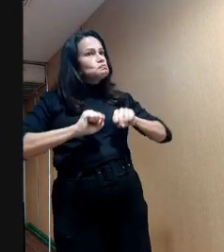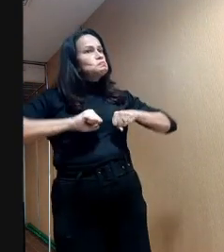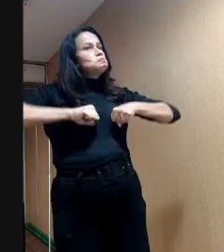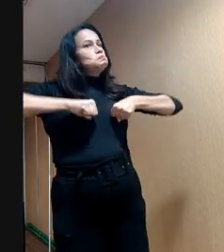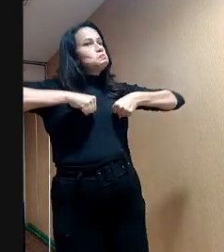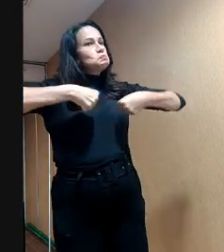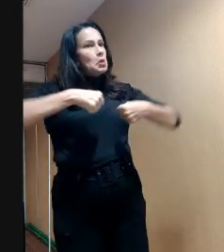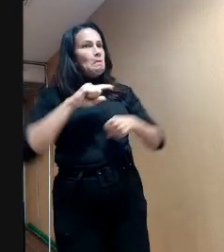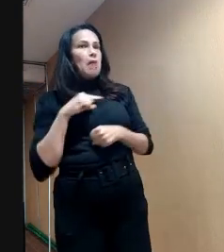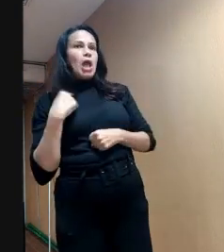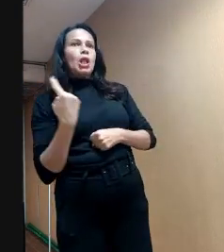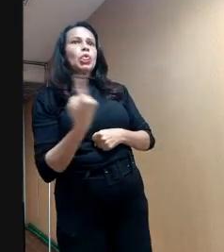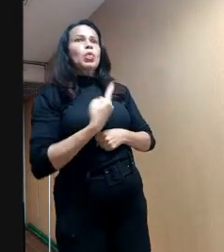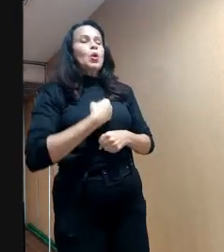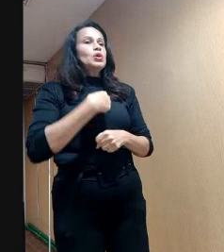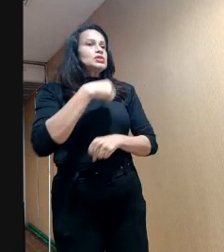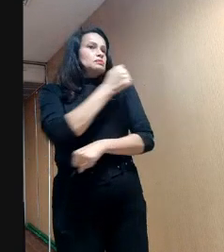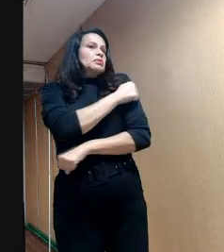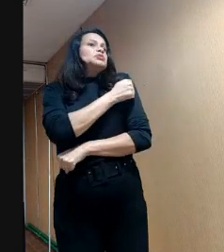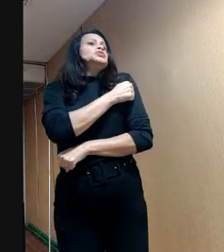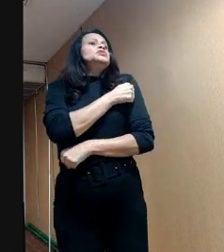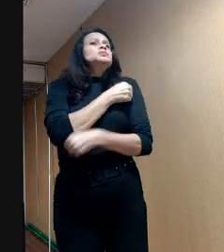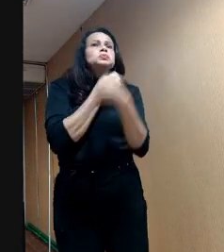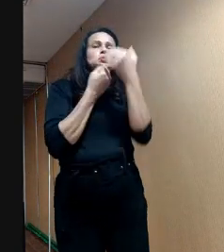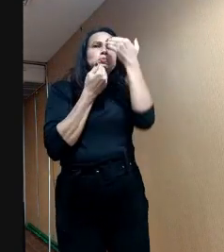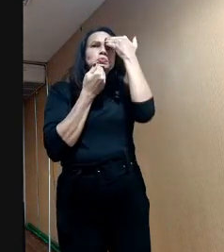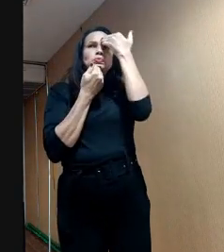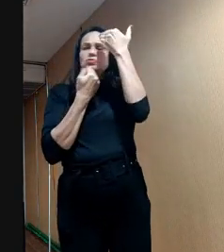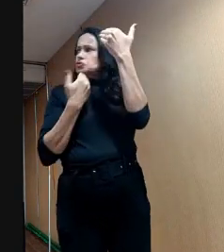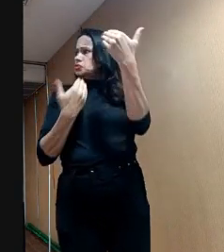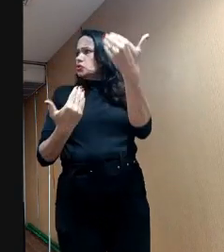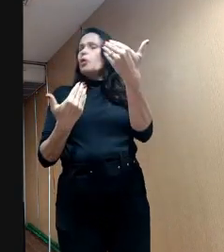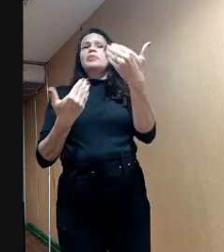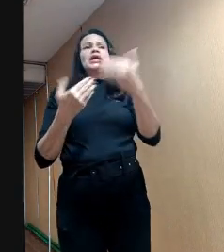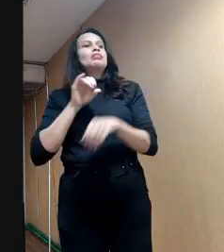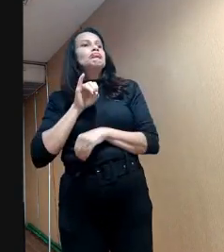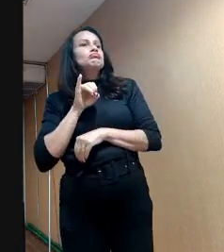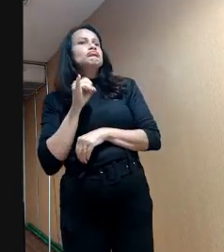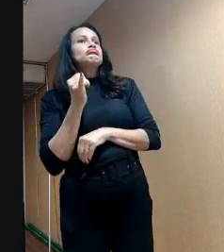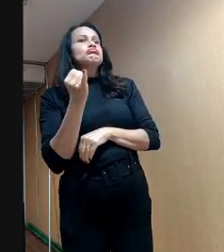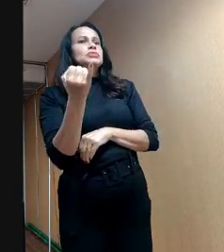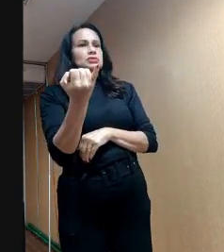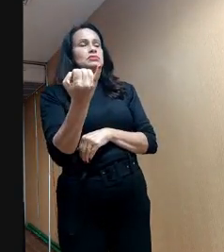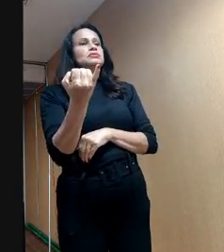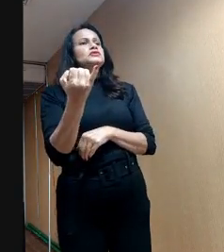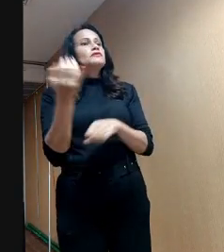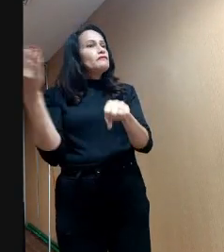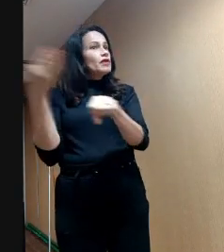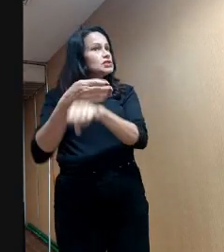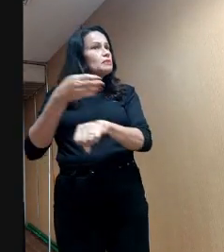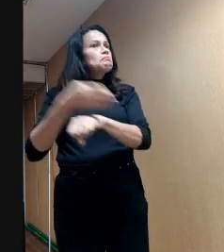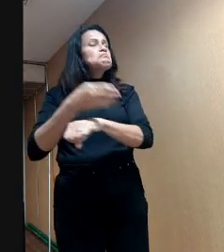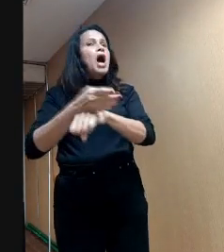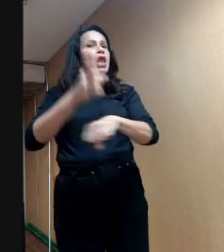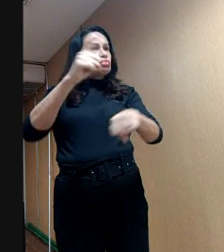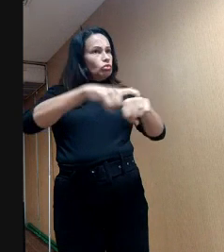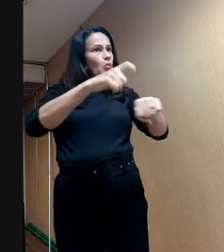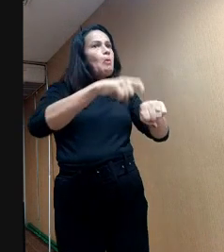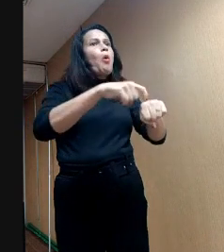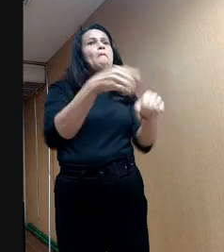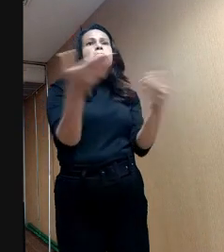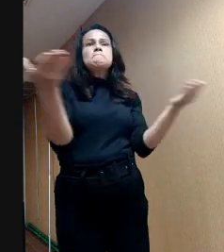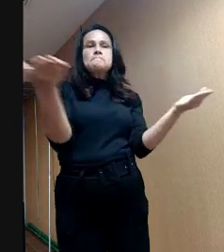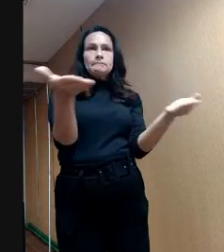a partir deste encontro. Muito obrigado mais uma vez pela oportunidade de poder fazer parte deste momento, mesmo